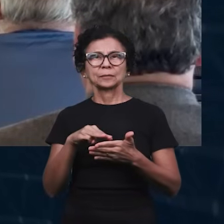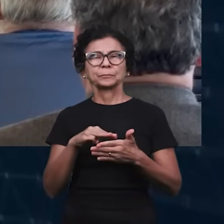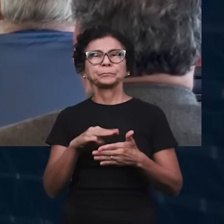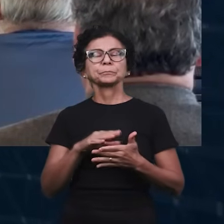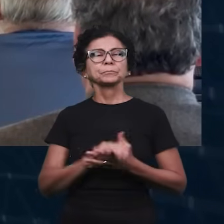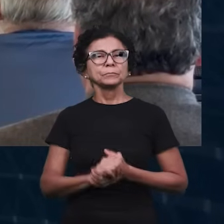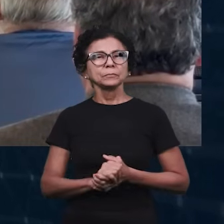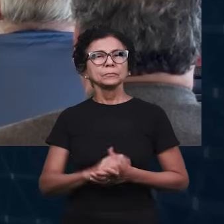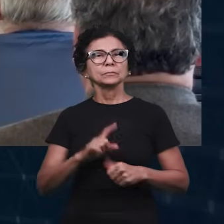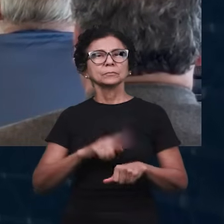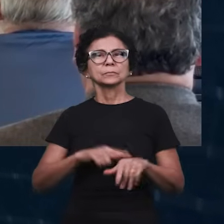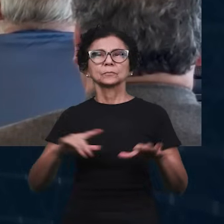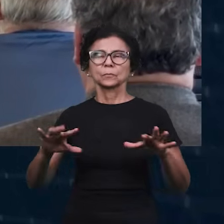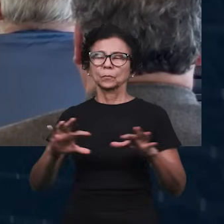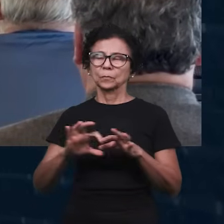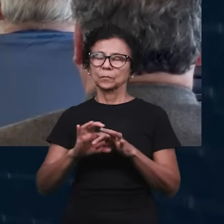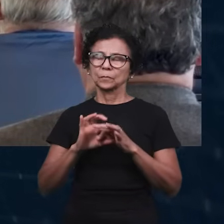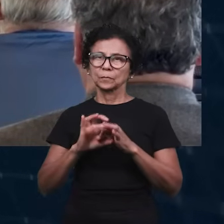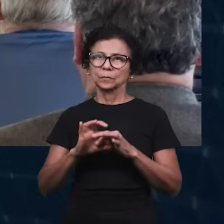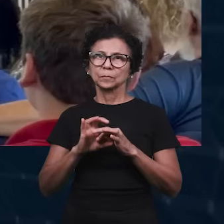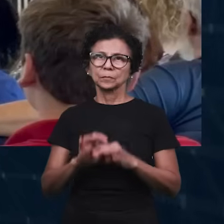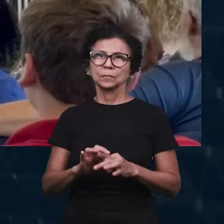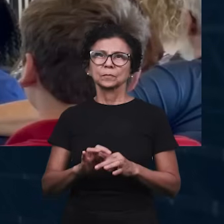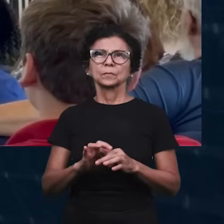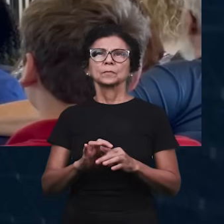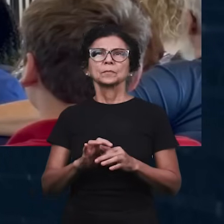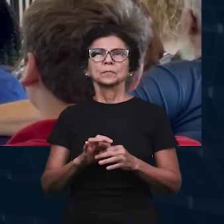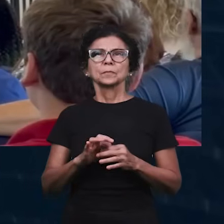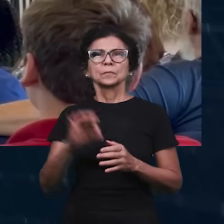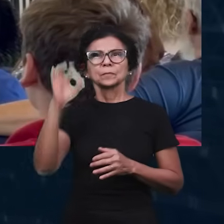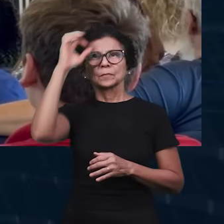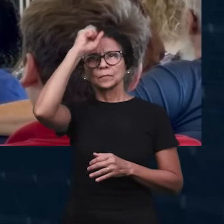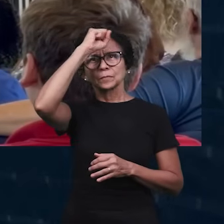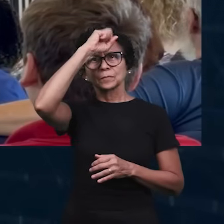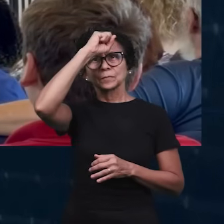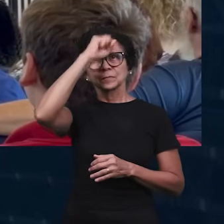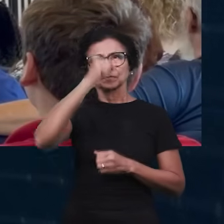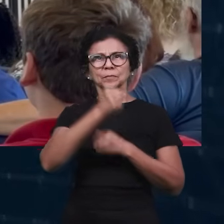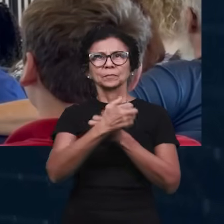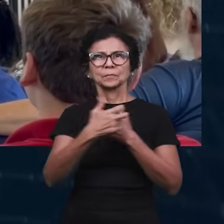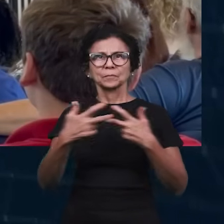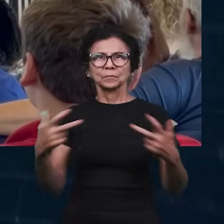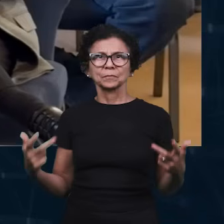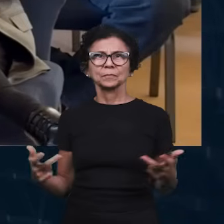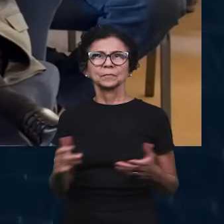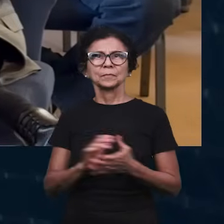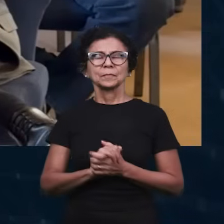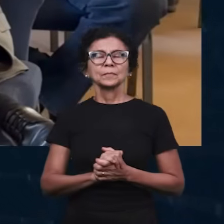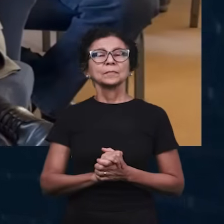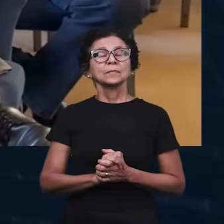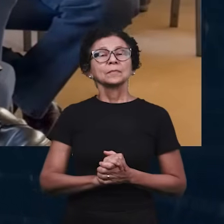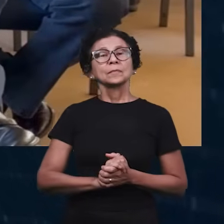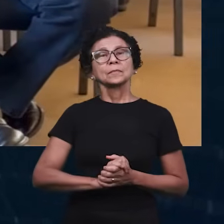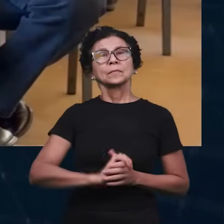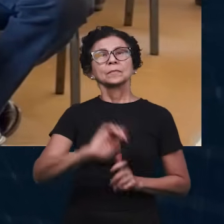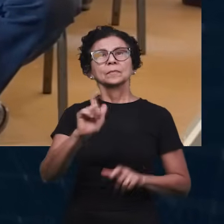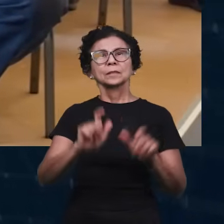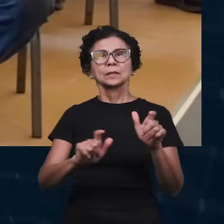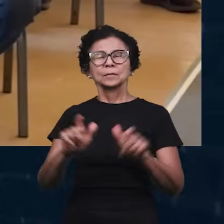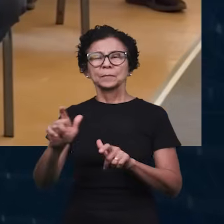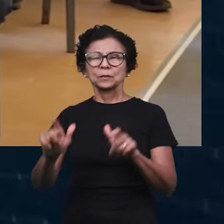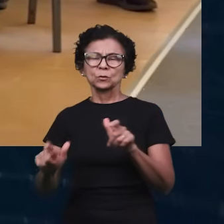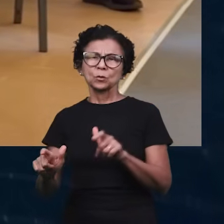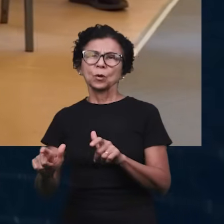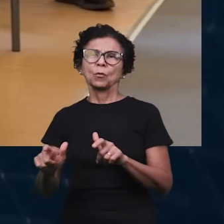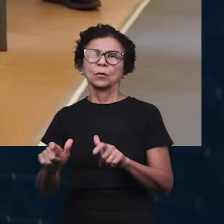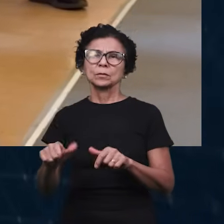tempo especial de comunhão, aprendizado e renovação espiritual. Irmãos de diferentes cidades canadenses, além